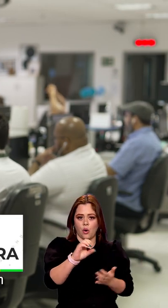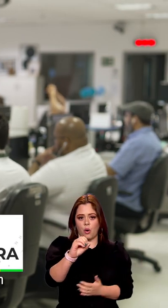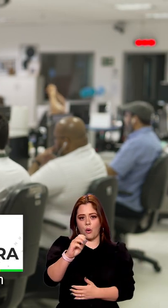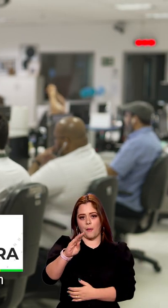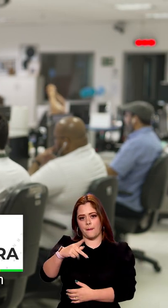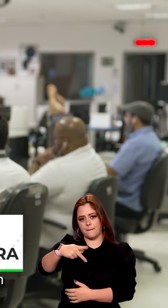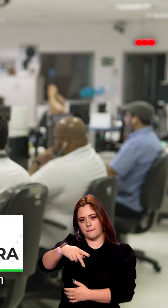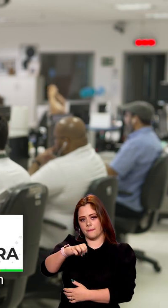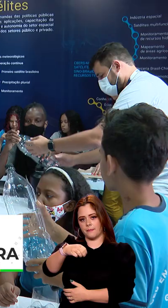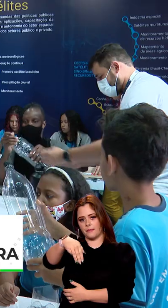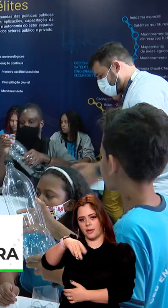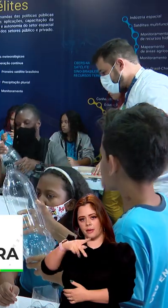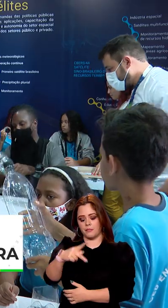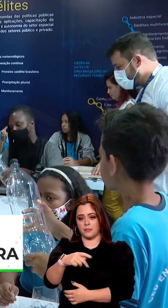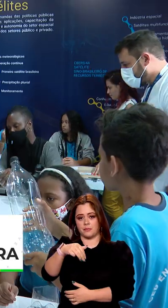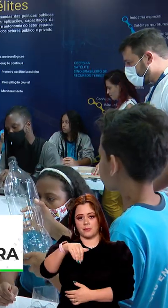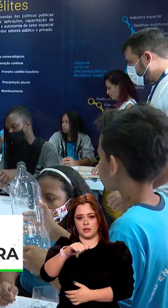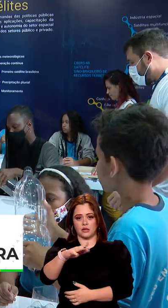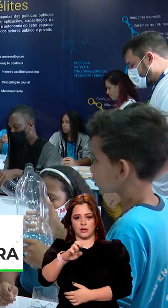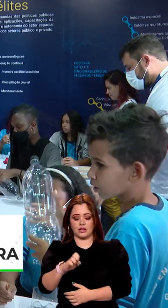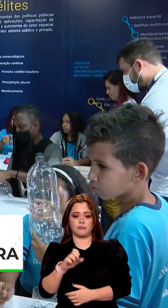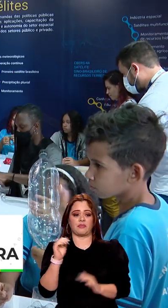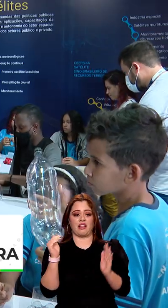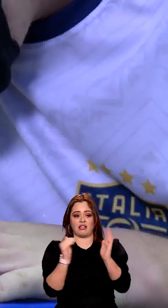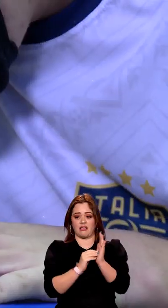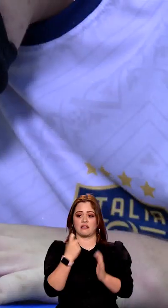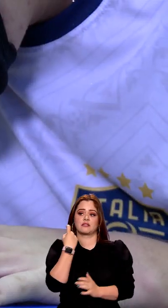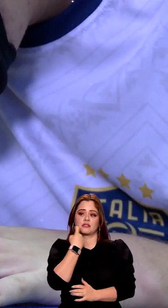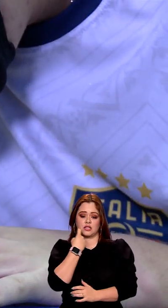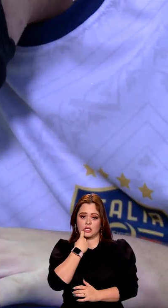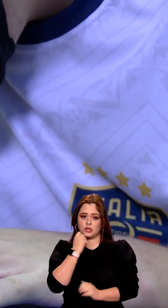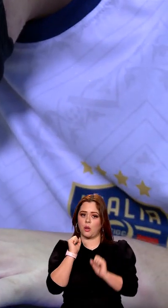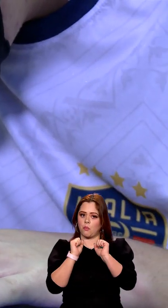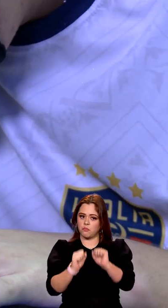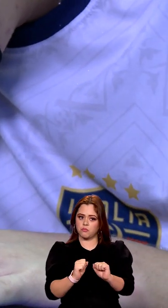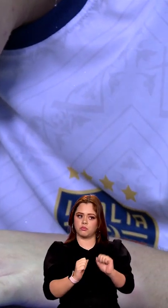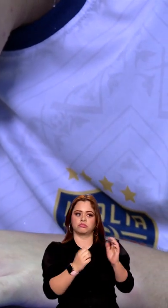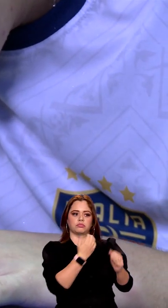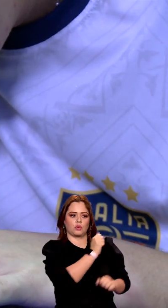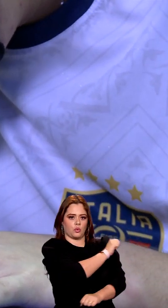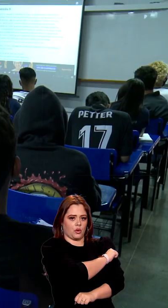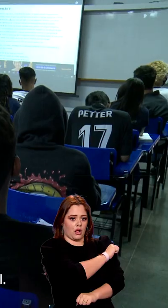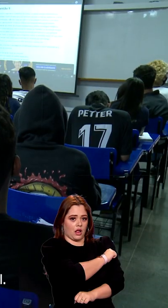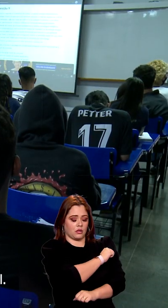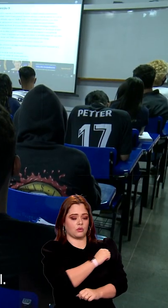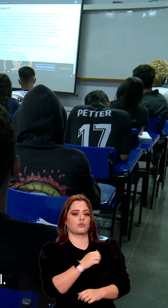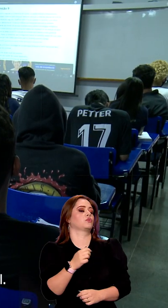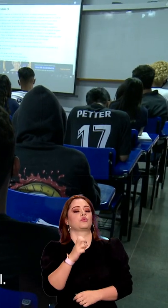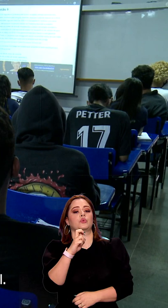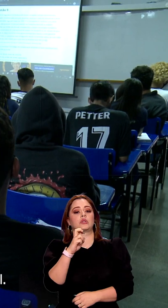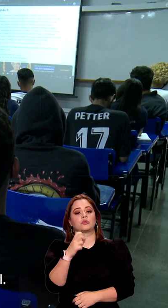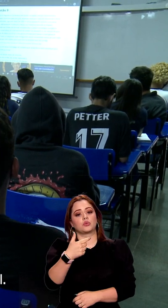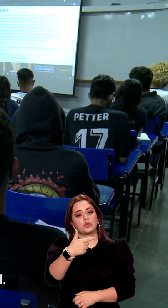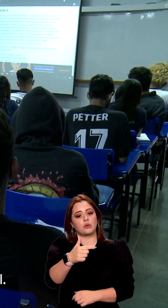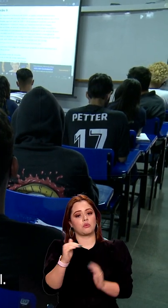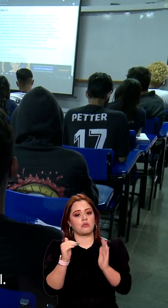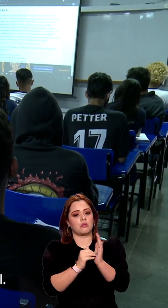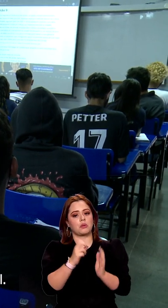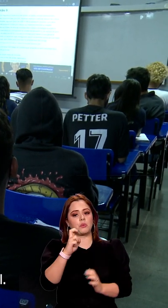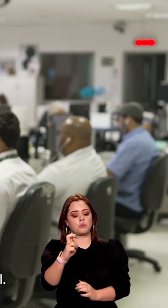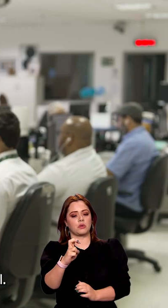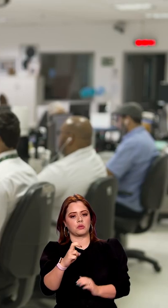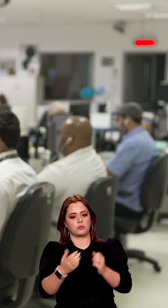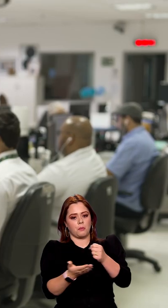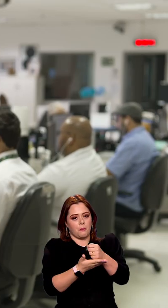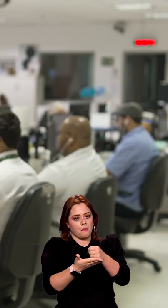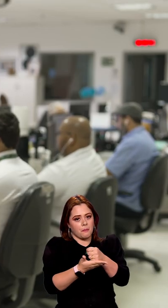segunda OBMEP Mirim vão até sexta-feira. Podem participar estudantes do segundo ao quinto ano do ensino